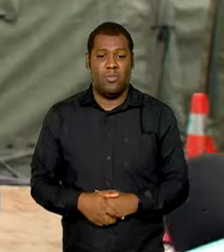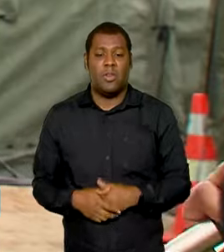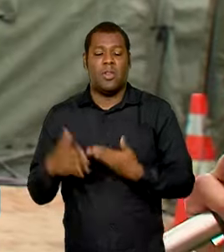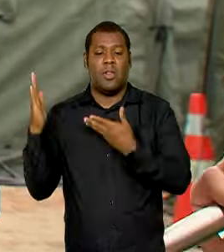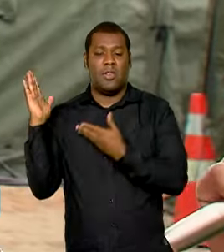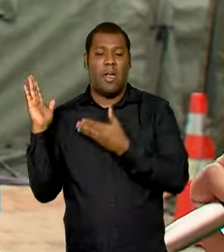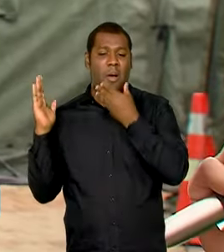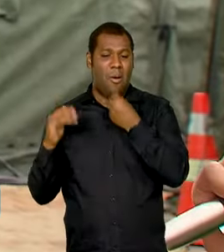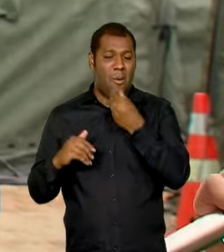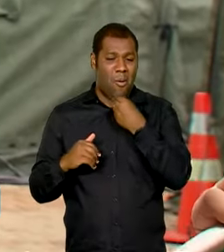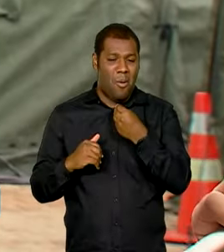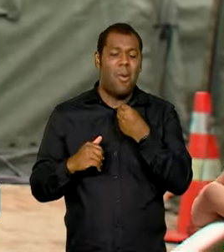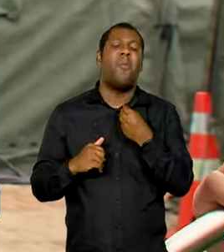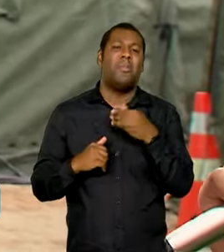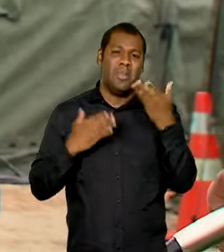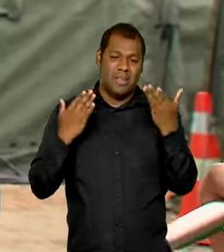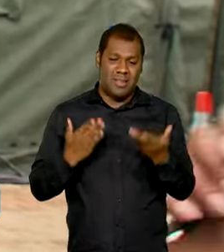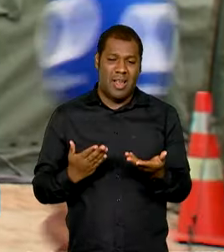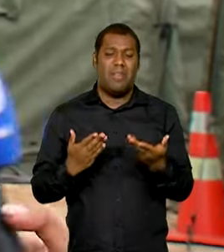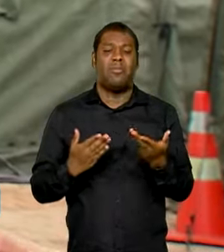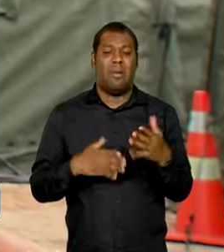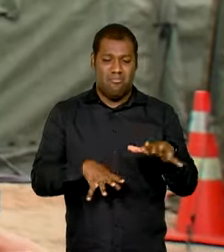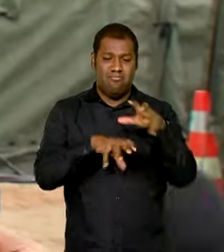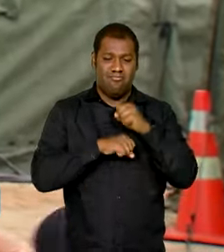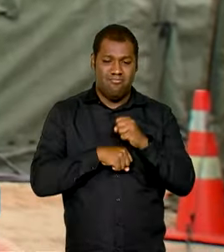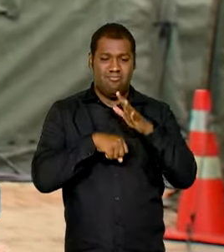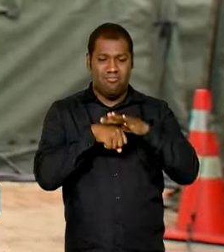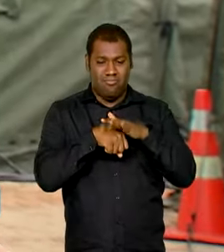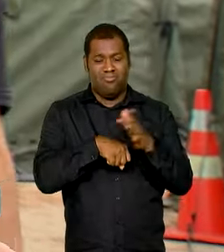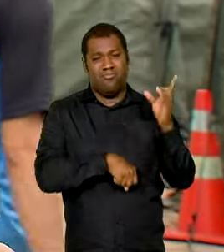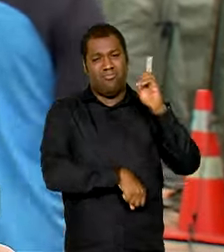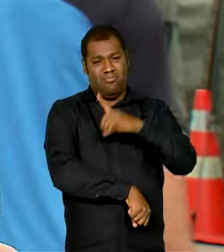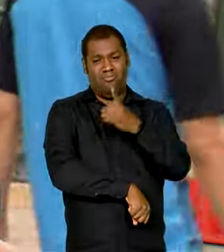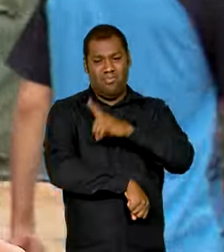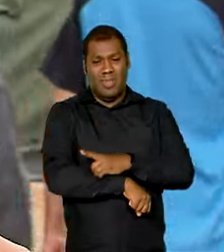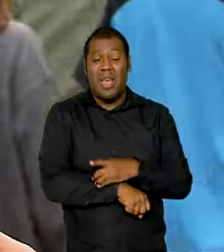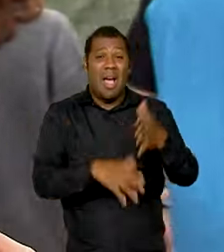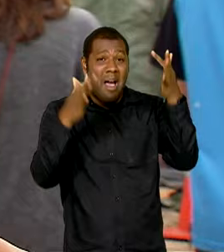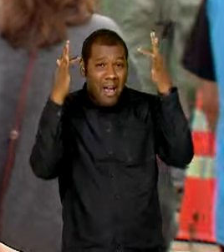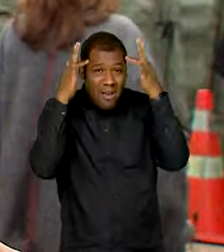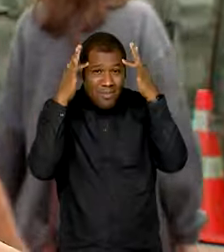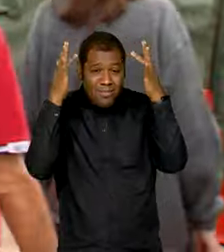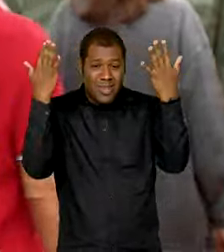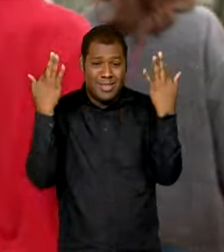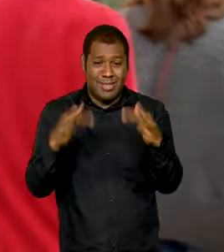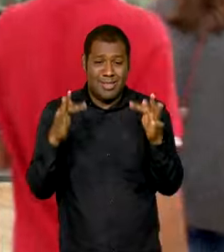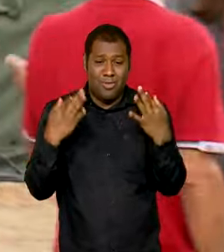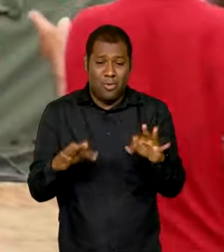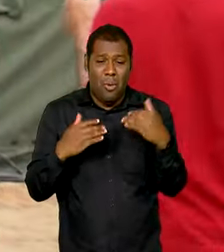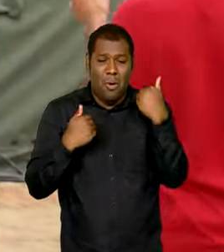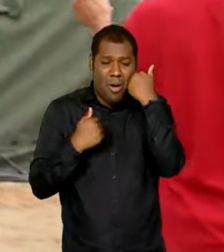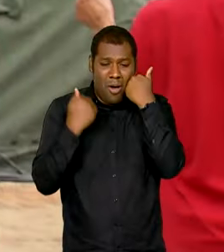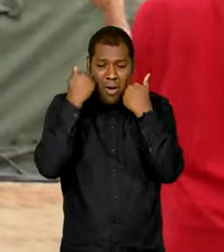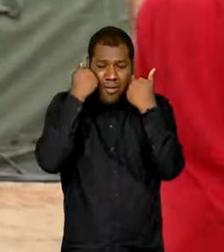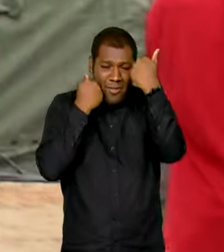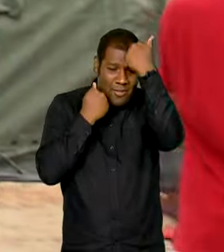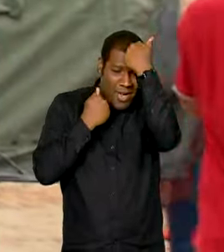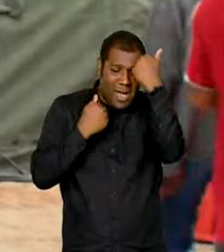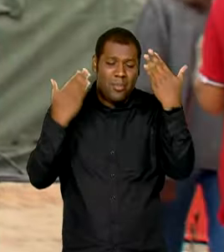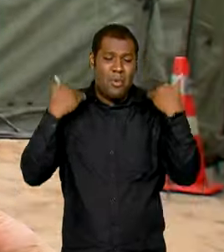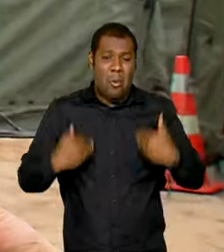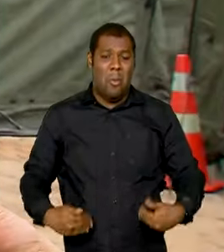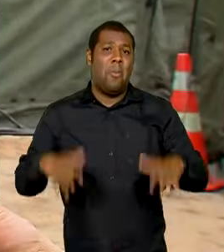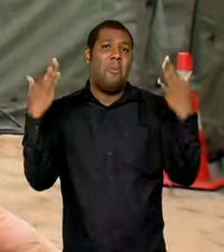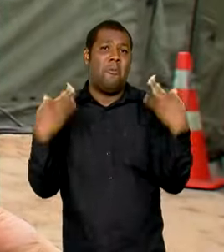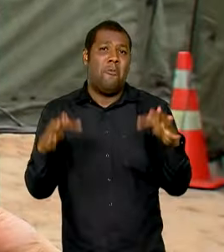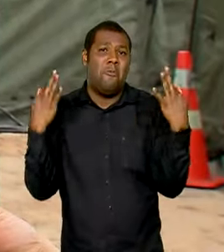um dos que foi picado pelo mosquito Aedes aegypti. Muita dor de cabeça, febre, dor no